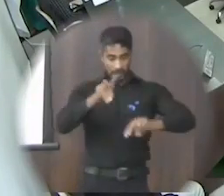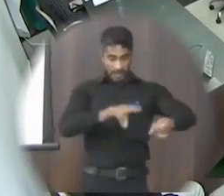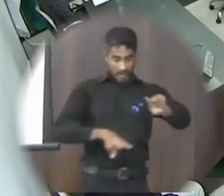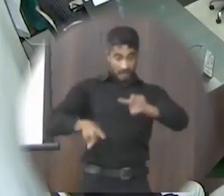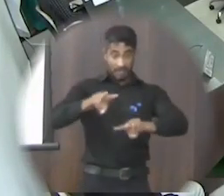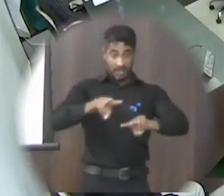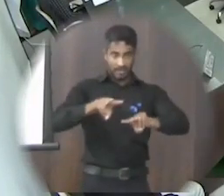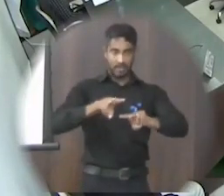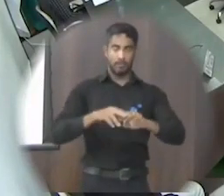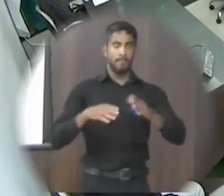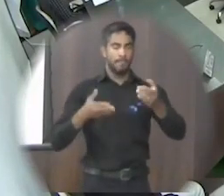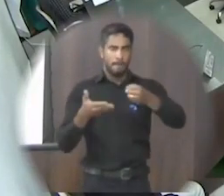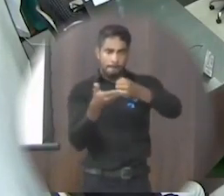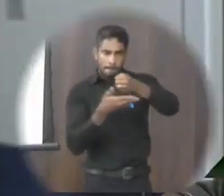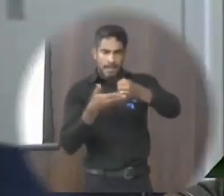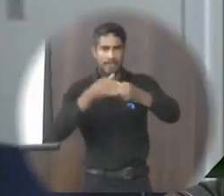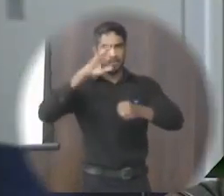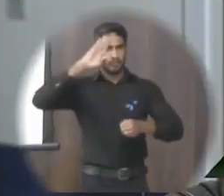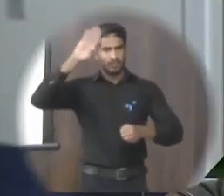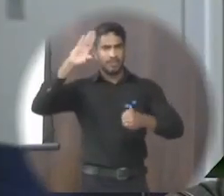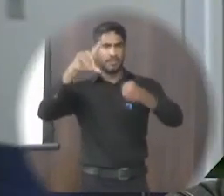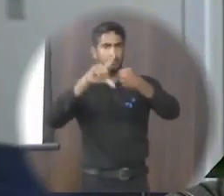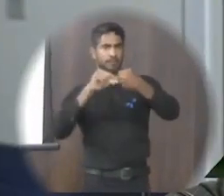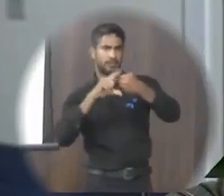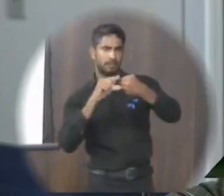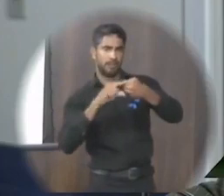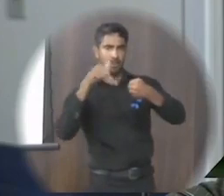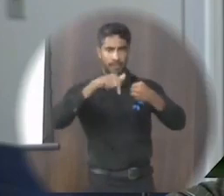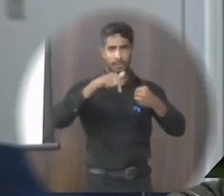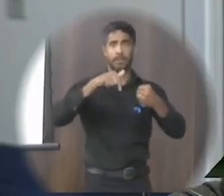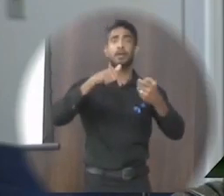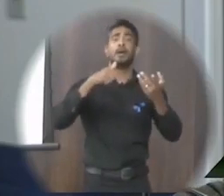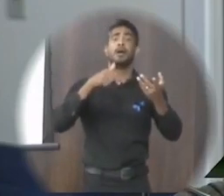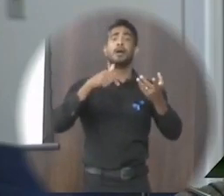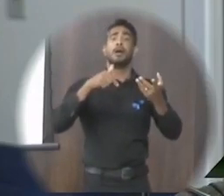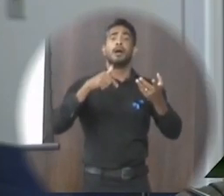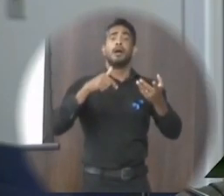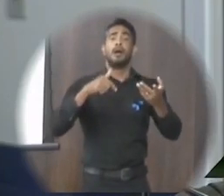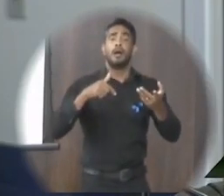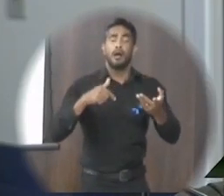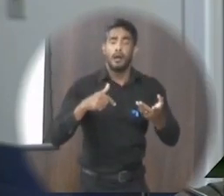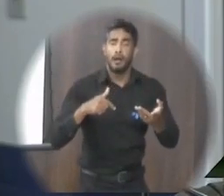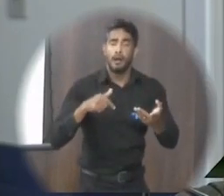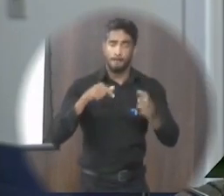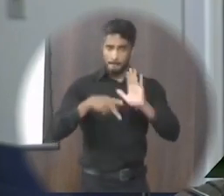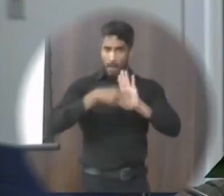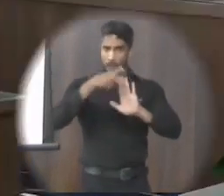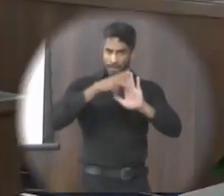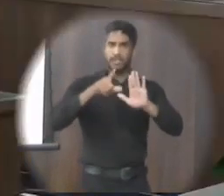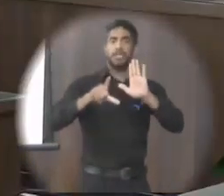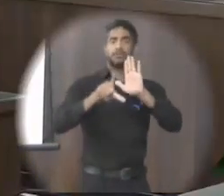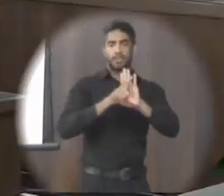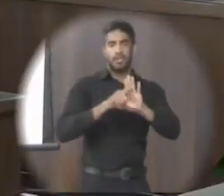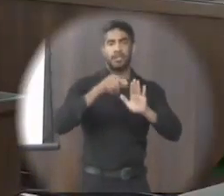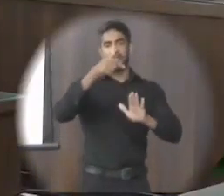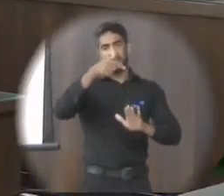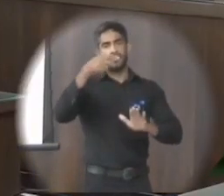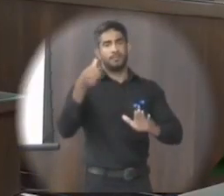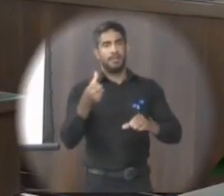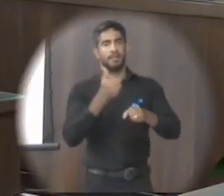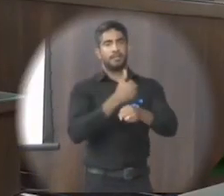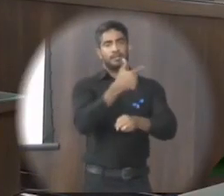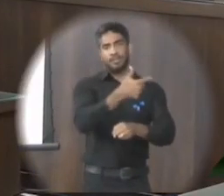finalidade, baseando-se nos princípios do regimento interno desta casa. Fundamentação. O projeto de lei